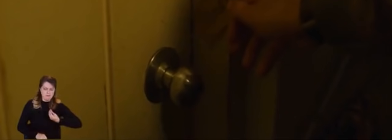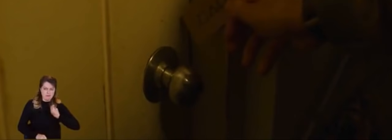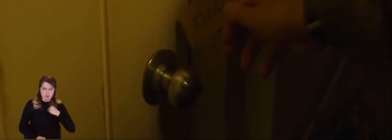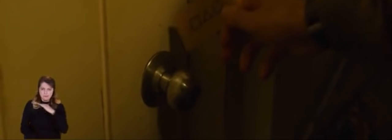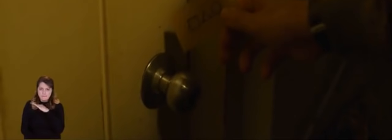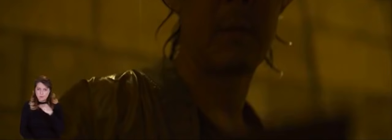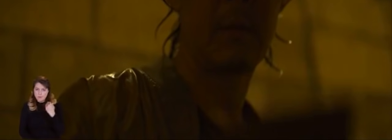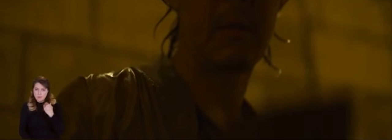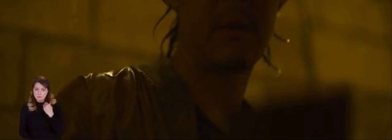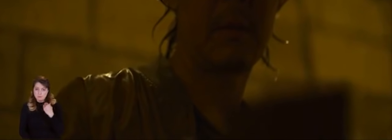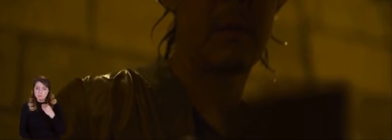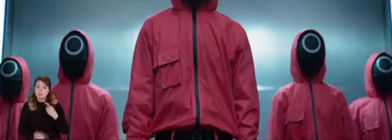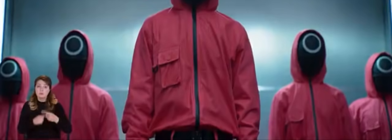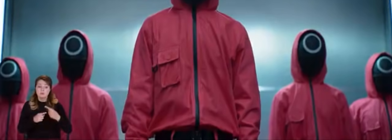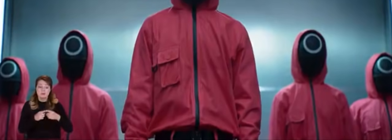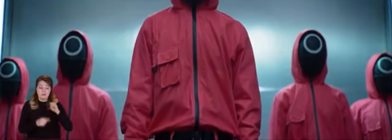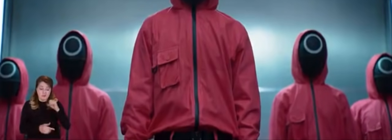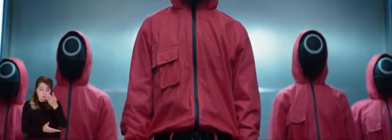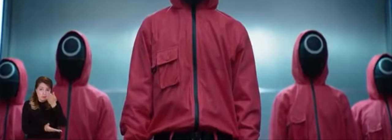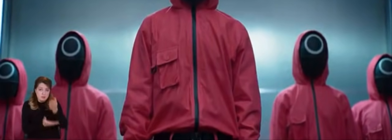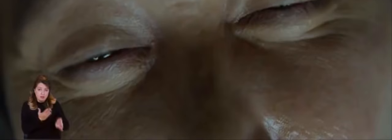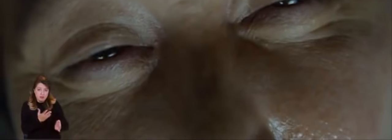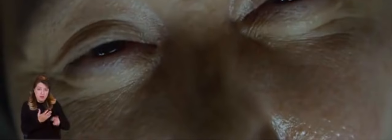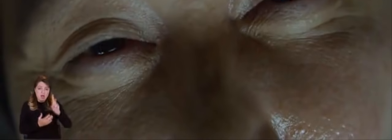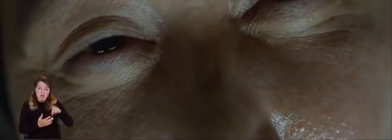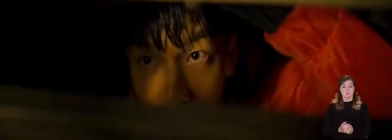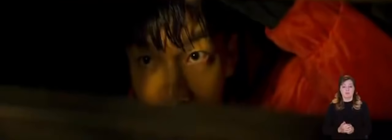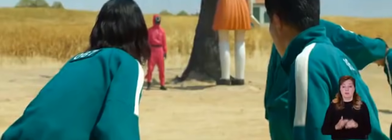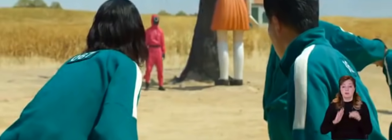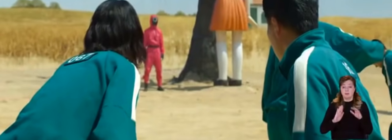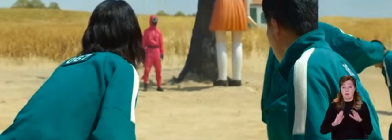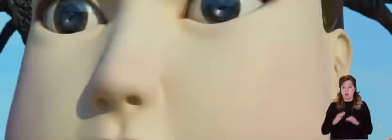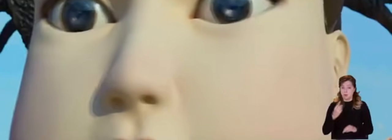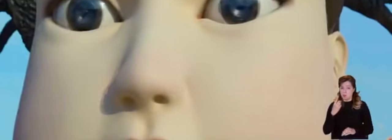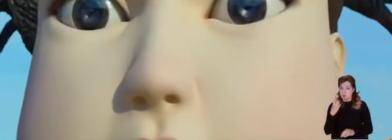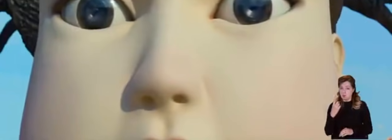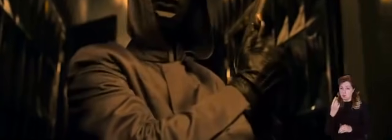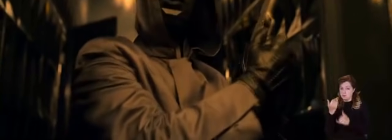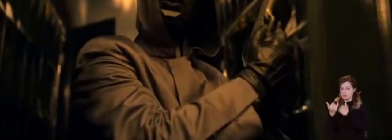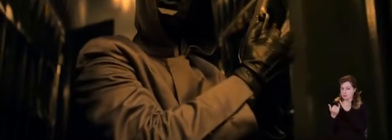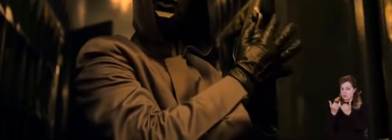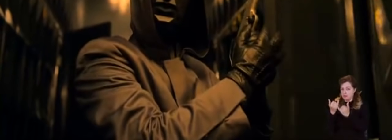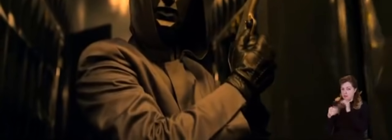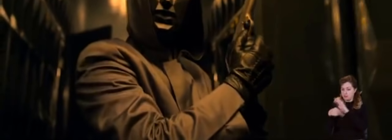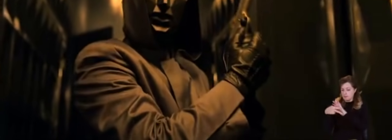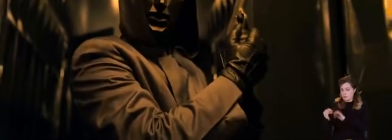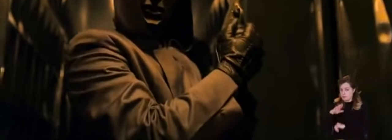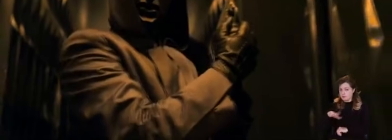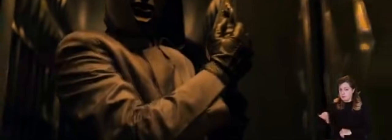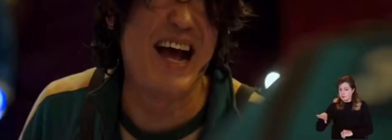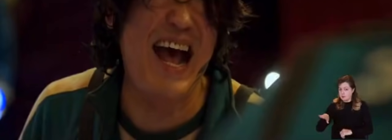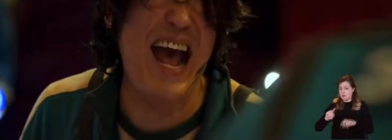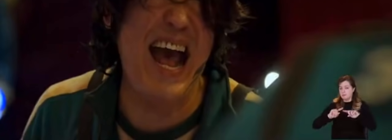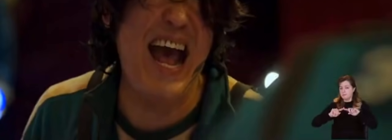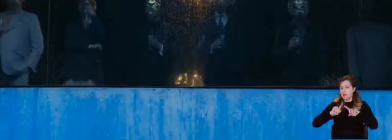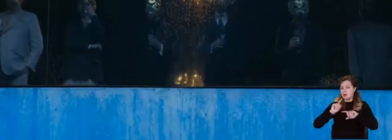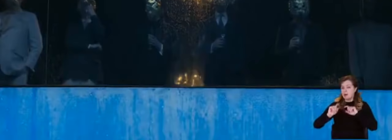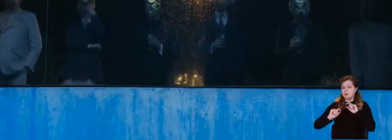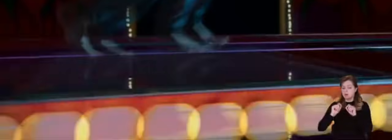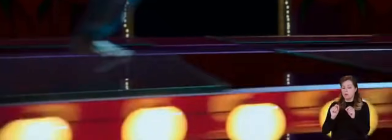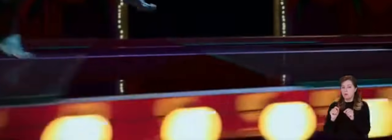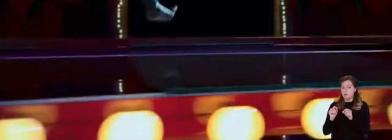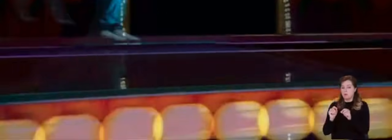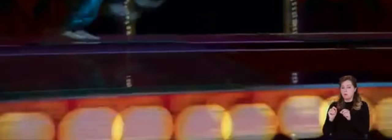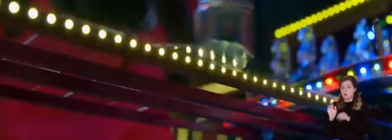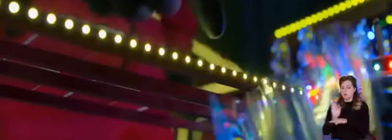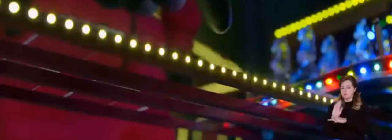várias crianças estão assistindo e não sei o que, não sei o que lá. Brincadeira de criança, mas numa das séries de maior